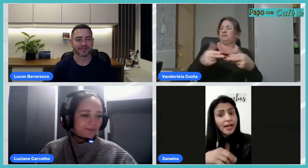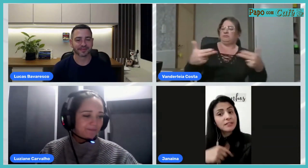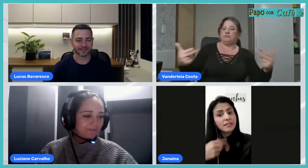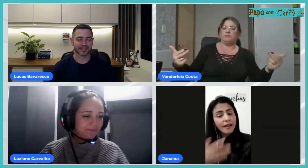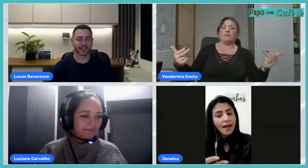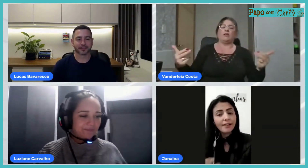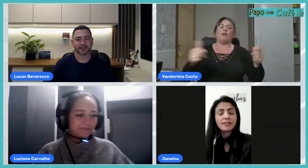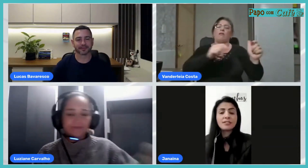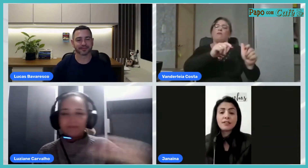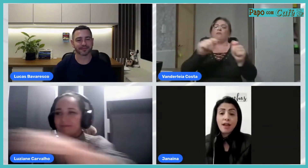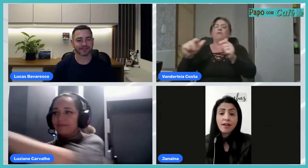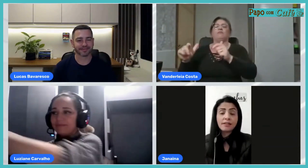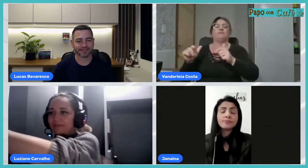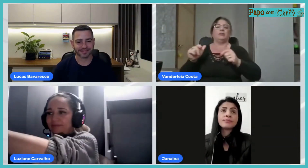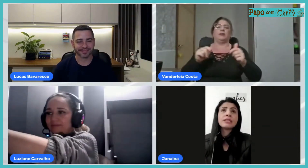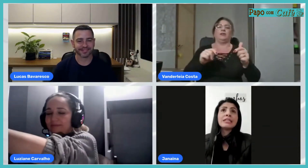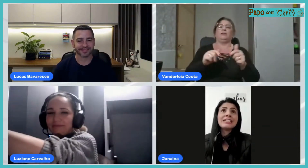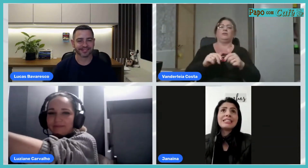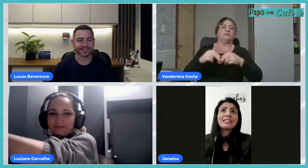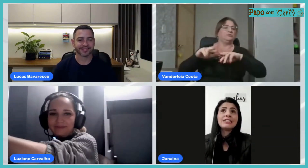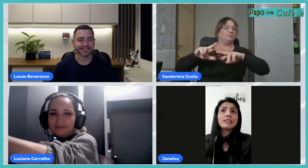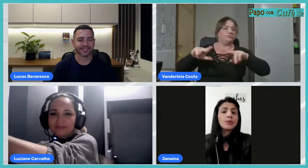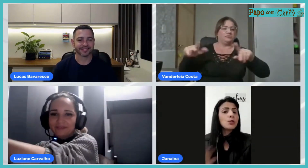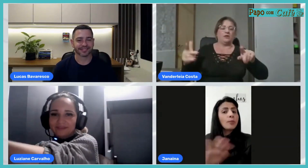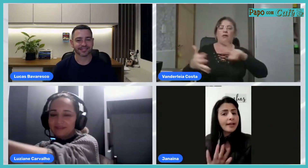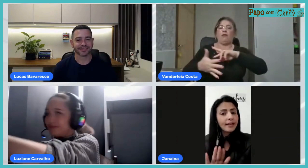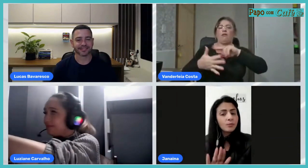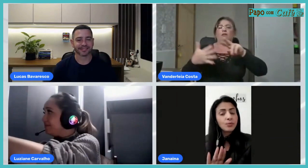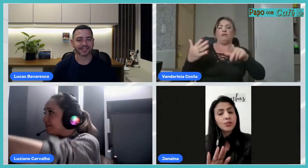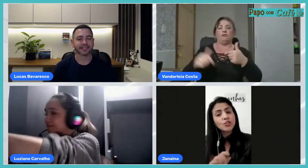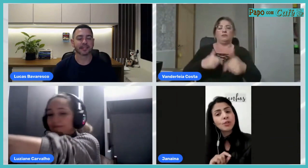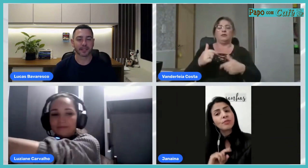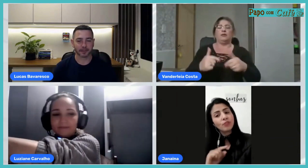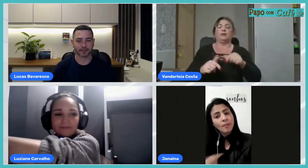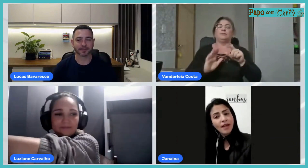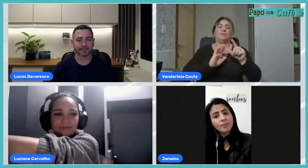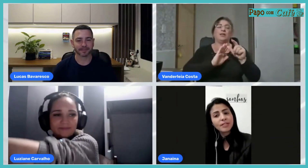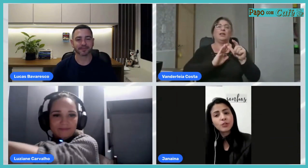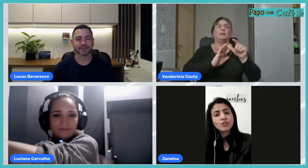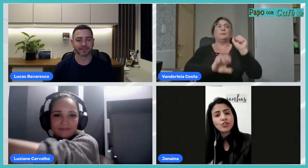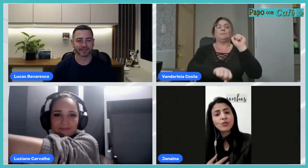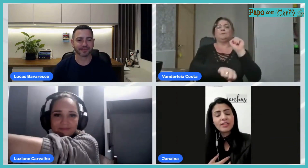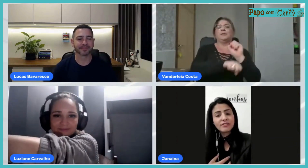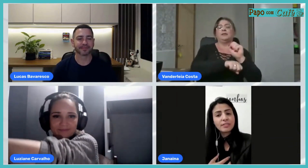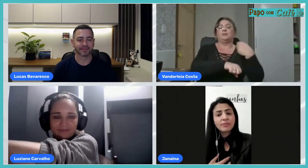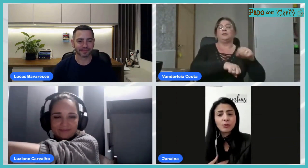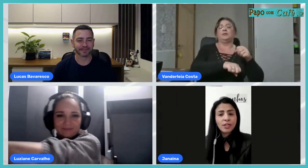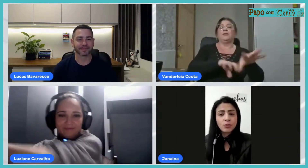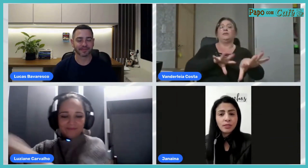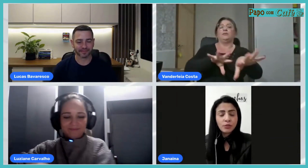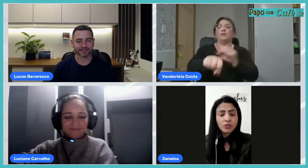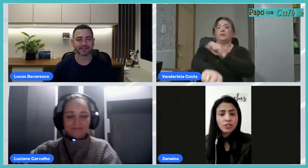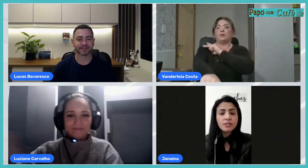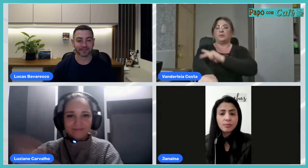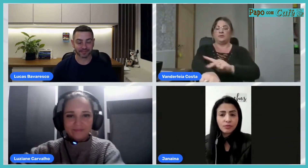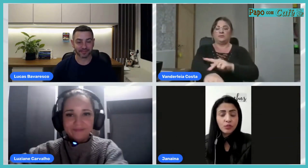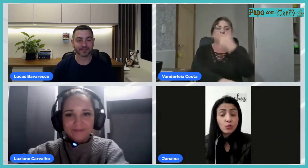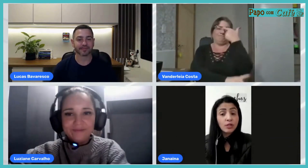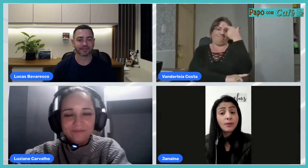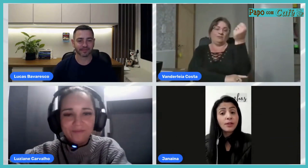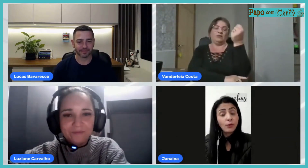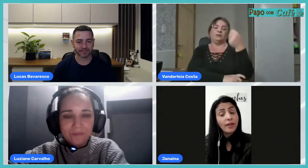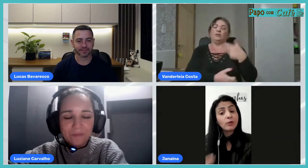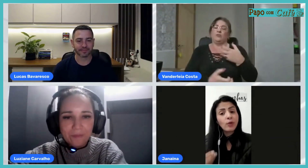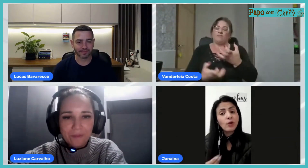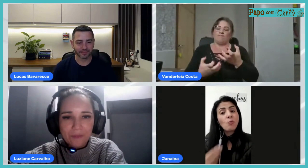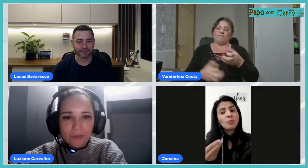vários lugares, Senac, Senai, e depois eu parei, porque eu tinha que me formar em pedagogia, eu queria fazer minha faculdade de pedagogia, ser